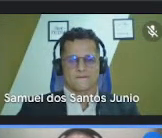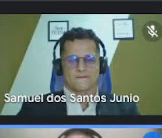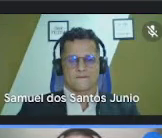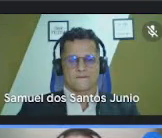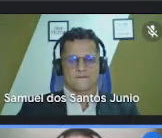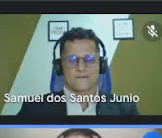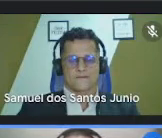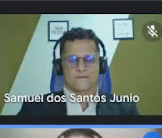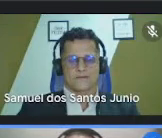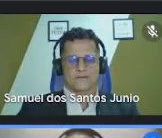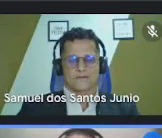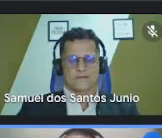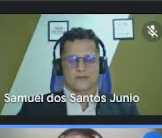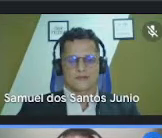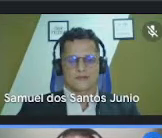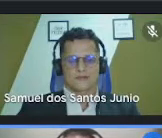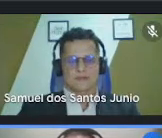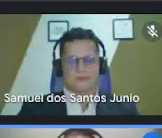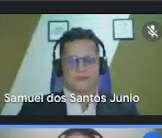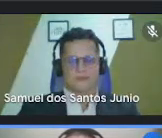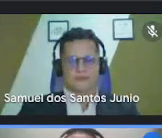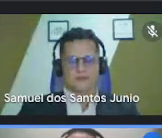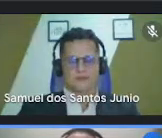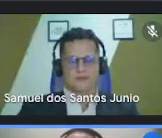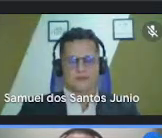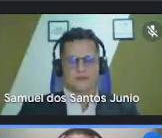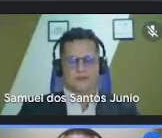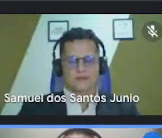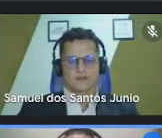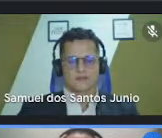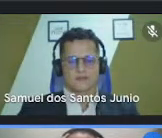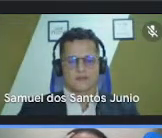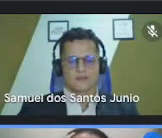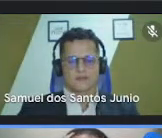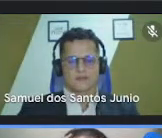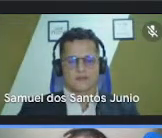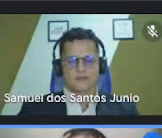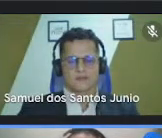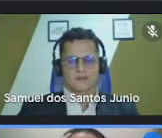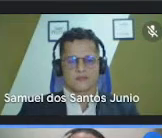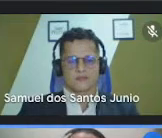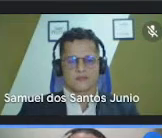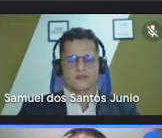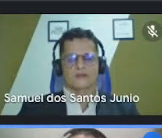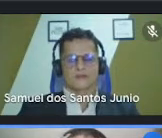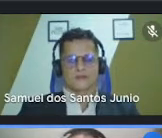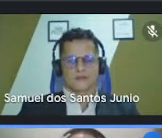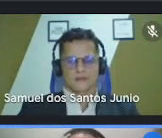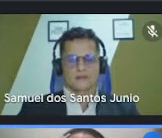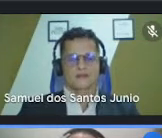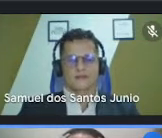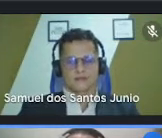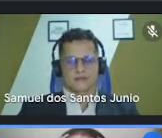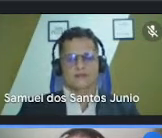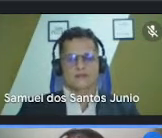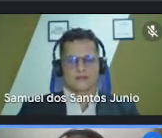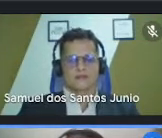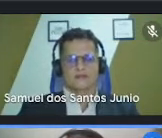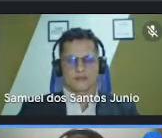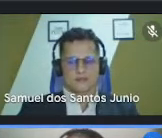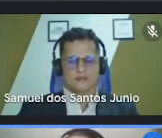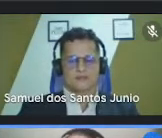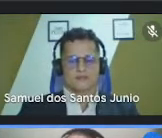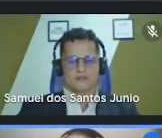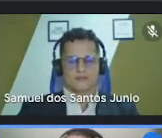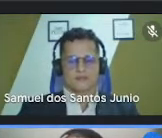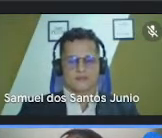aos trabalhos, no incisos antecedentes, os trabalhos de conclusão de curso, monografias e similares.